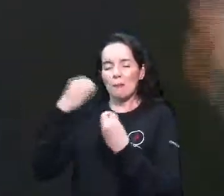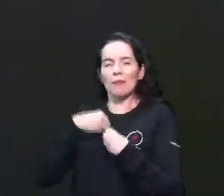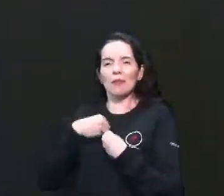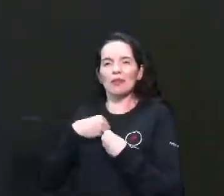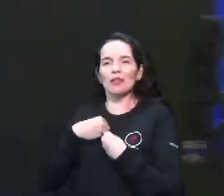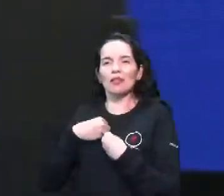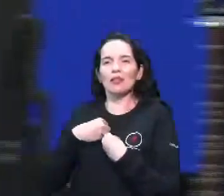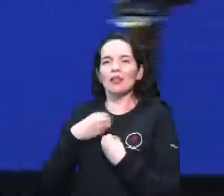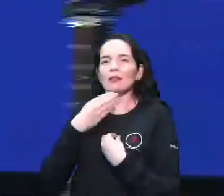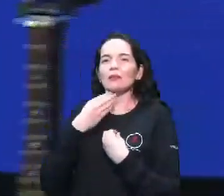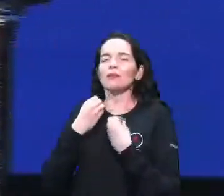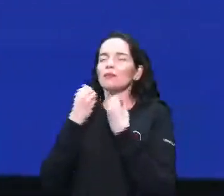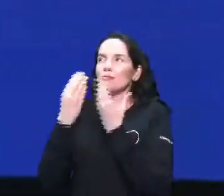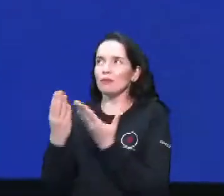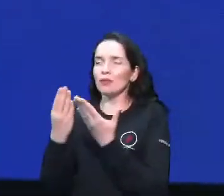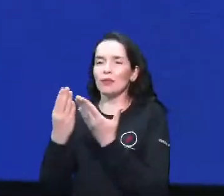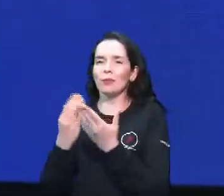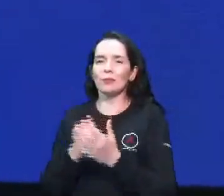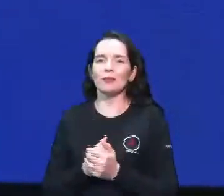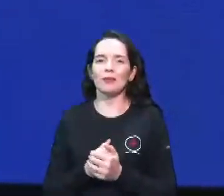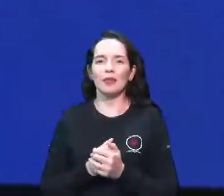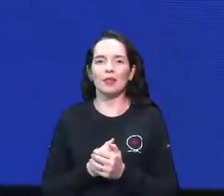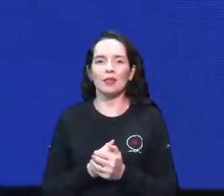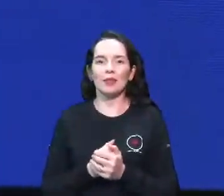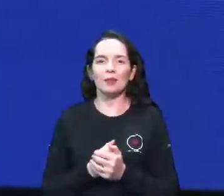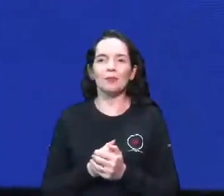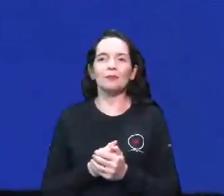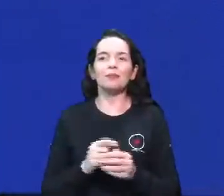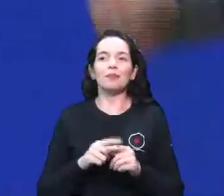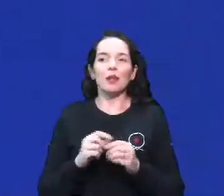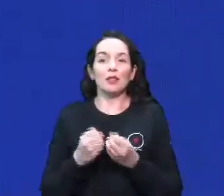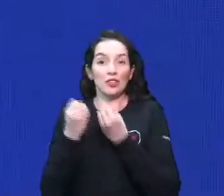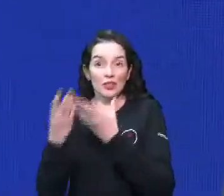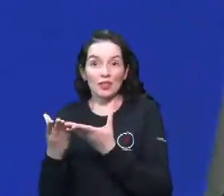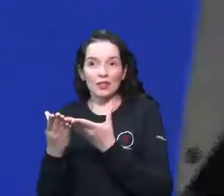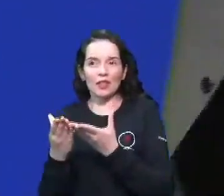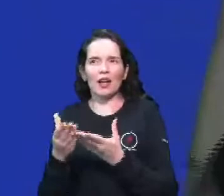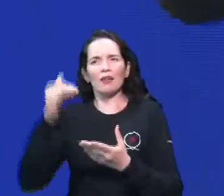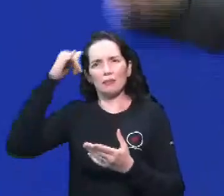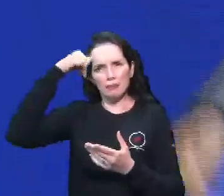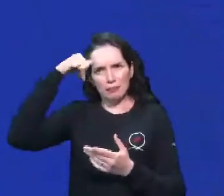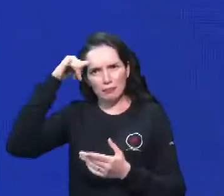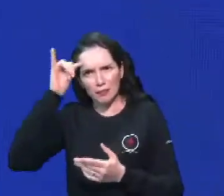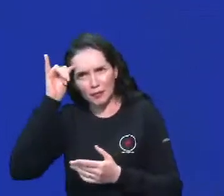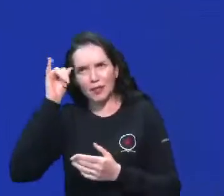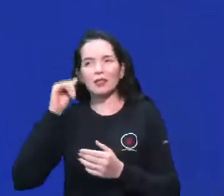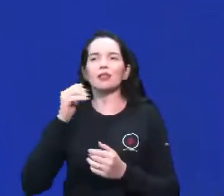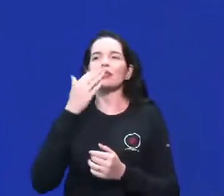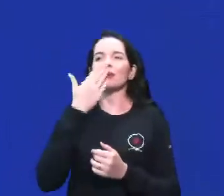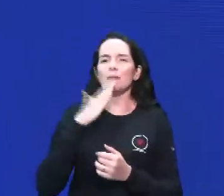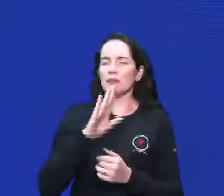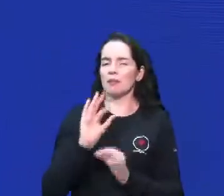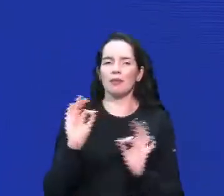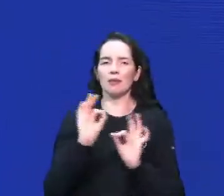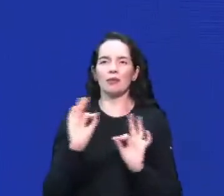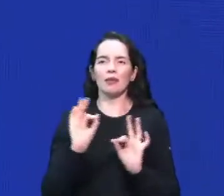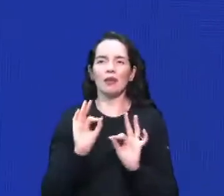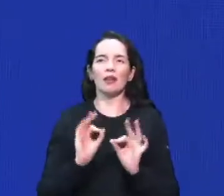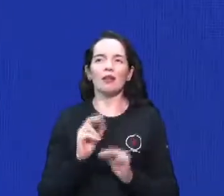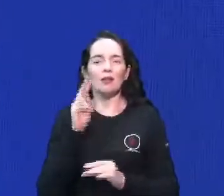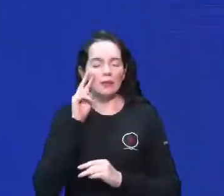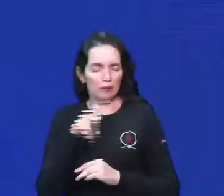Senhor. Mas na hora de levar um que Deus deu, ela vai levar bezerro, ela vai levar o que não prometeu. E Deus fala: então agora